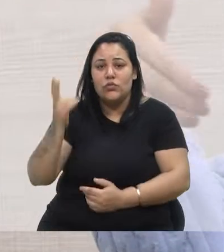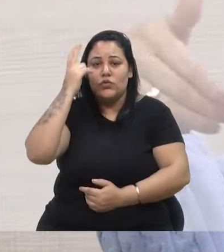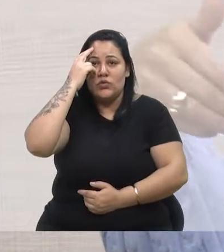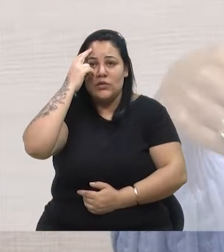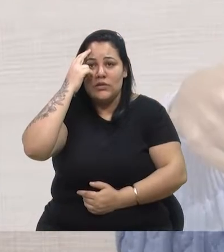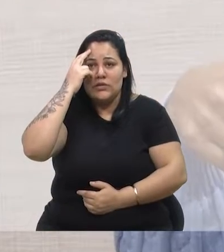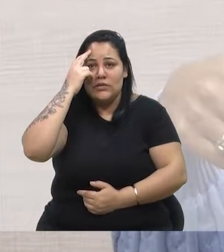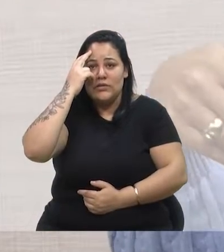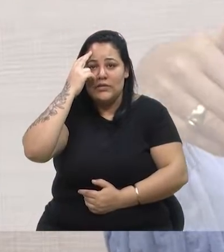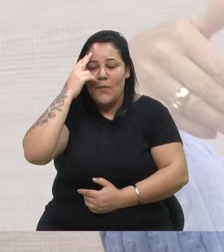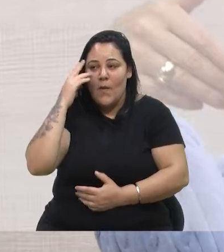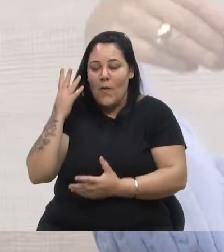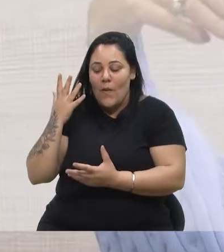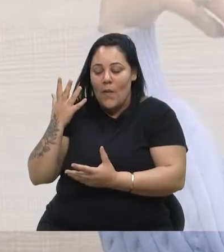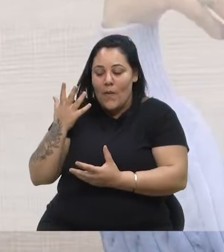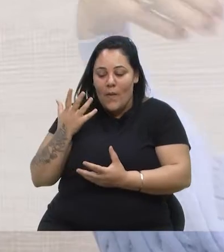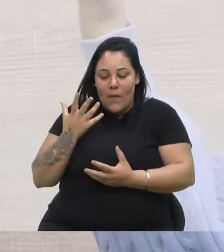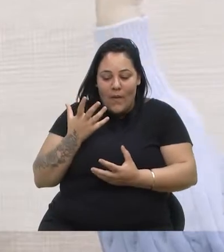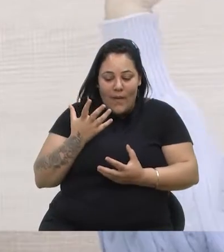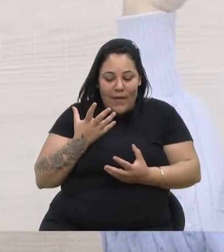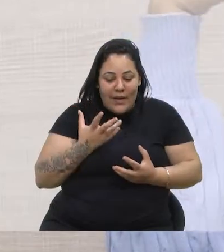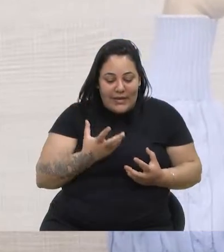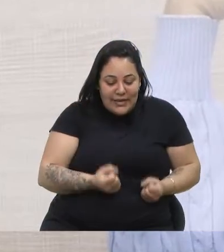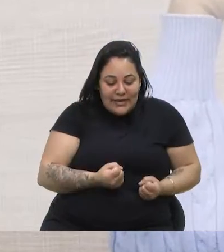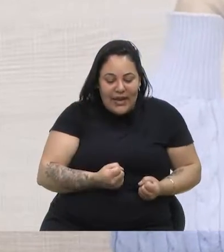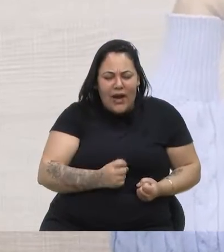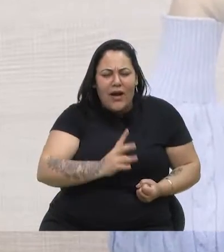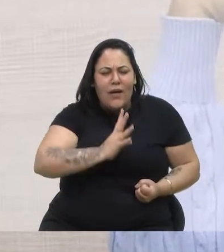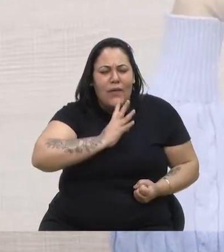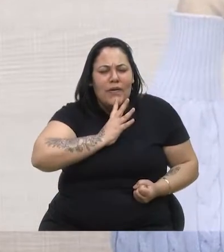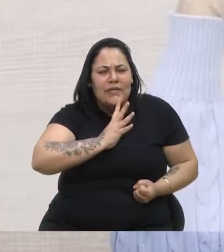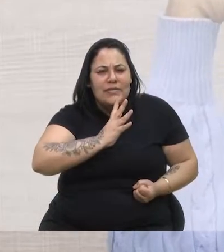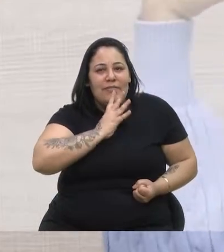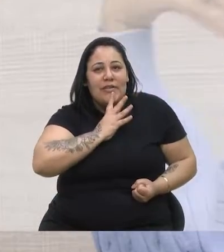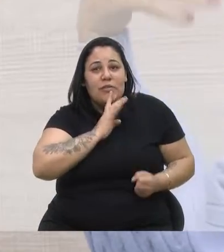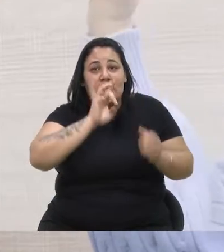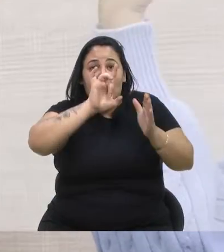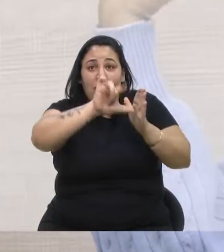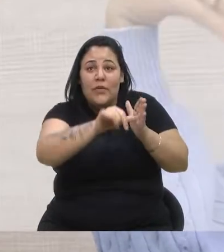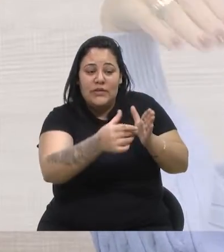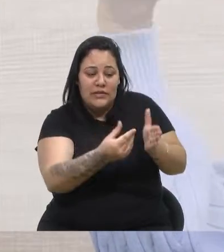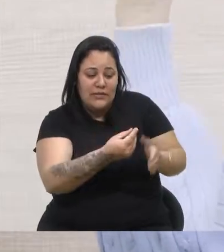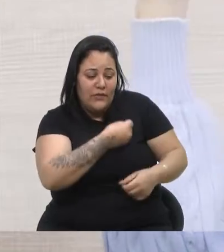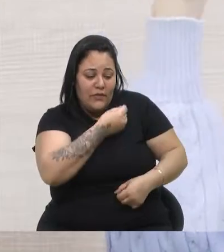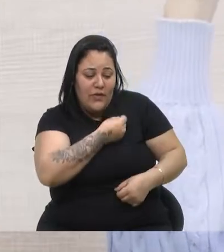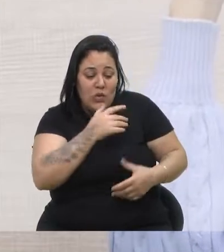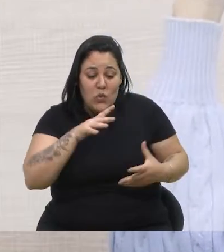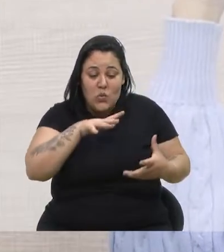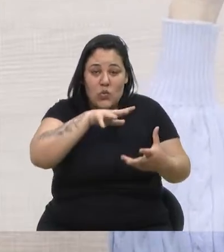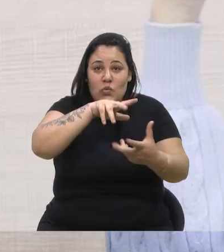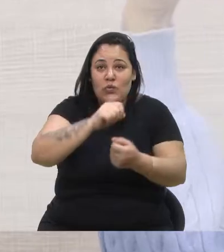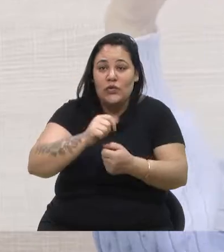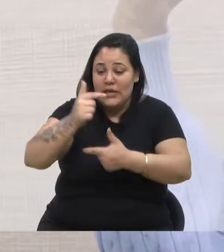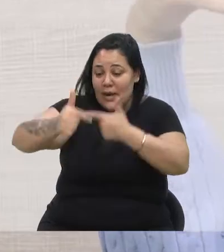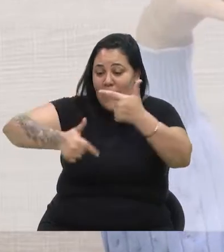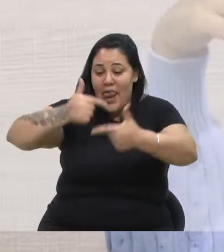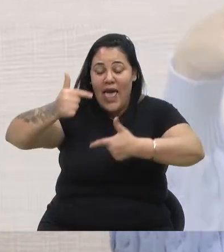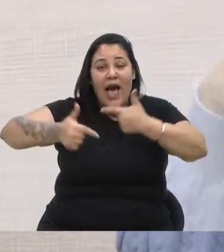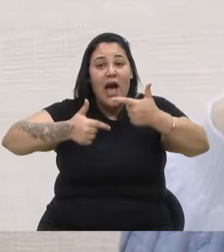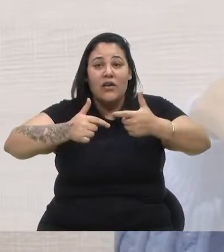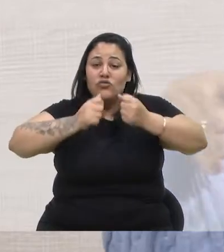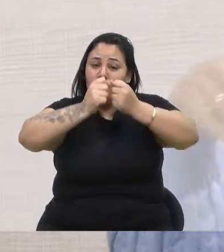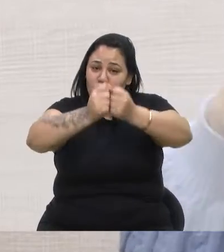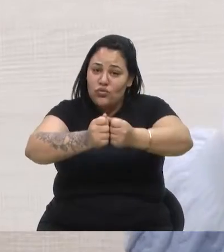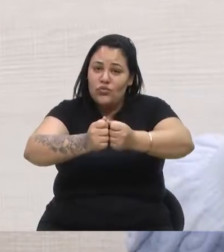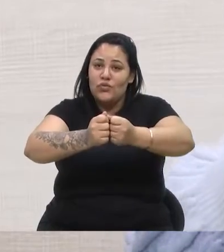outras culturas, vai internalizando esses conhecimentos, né, preparando-se para viver num mundo. E quando eu digo assim,